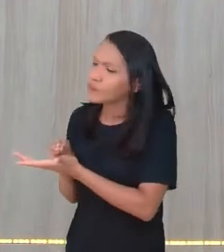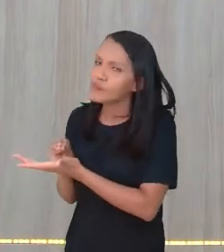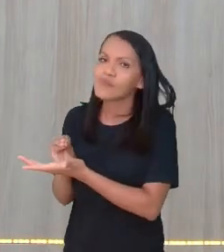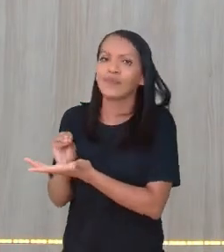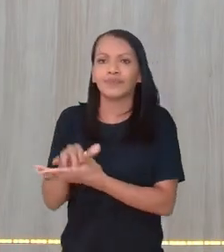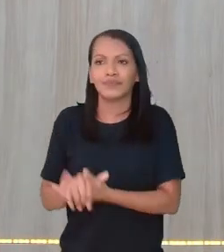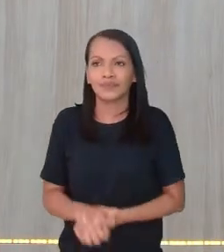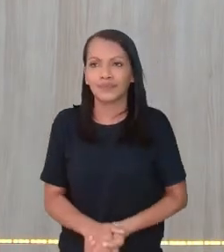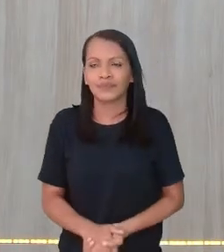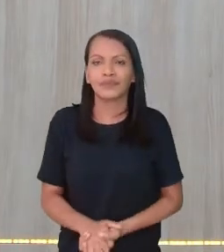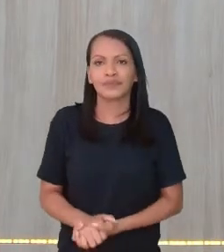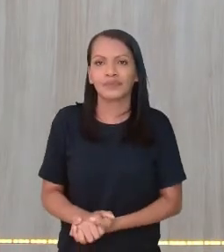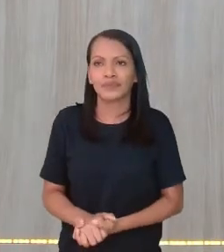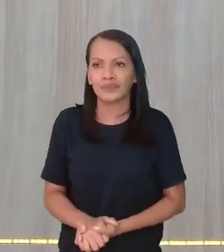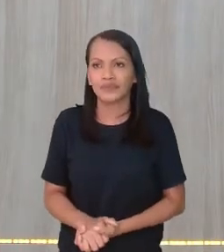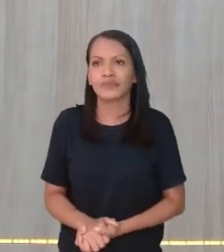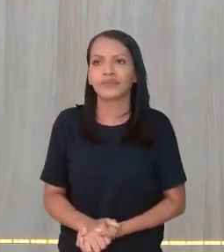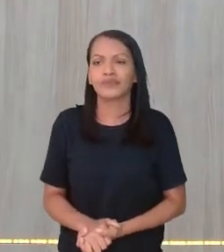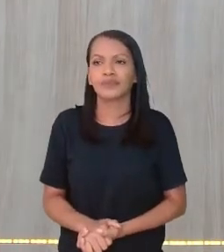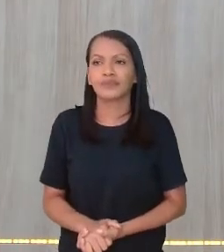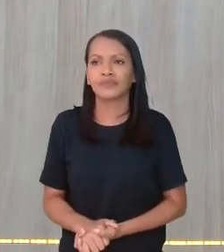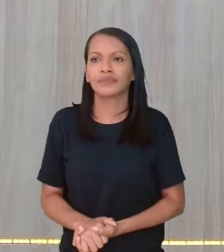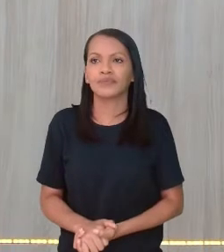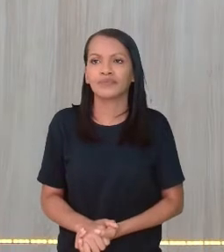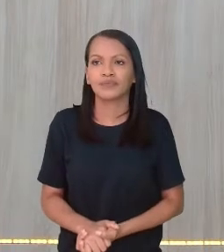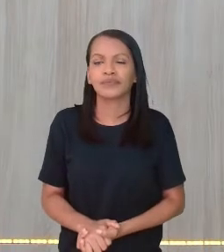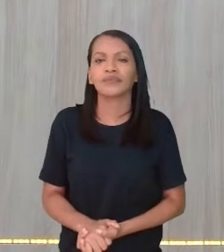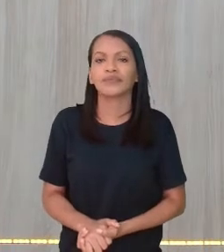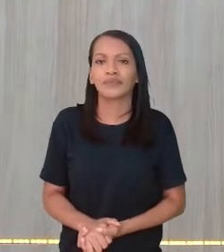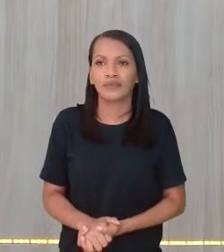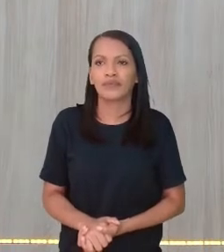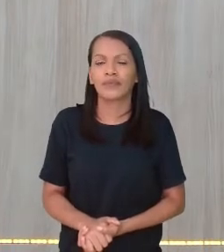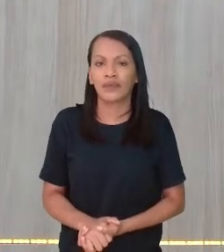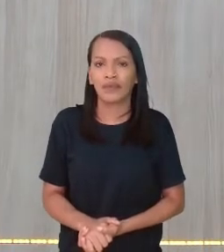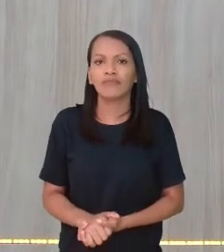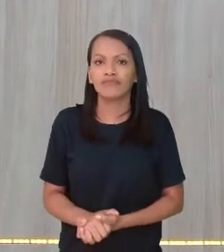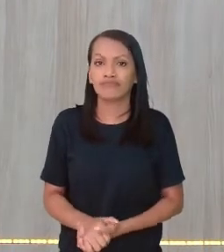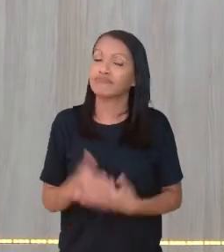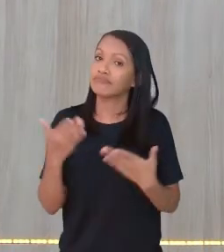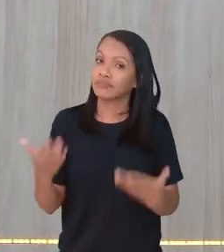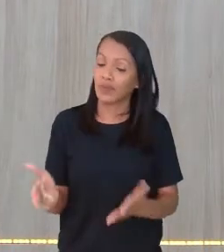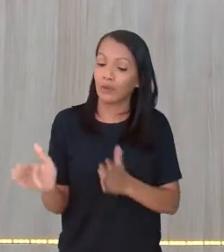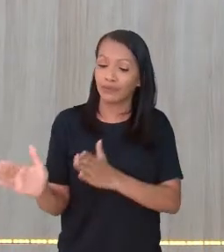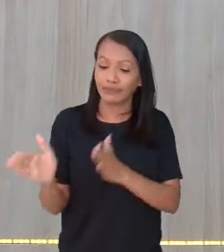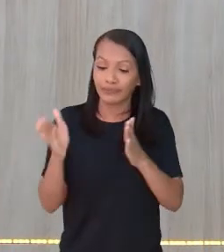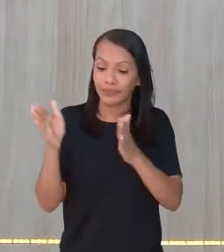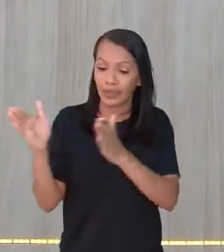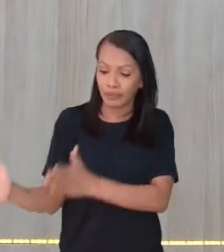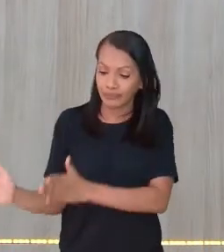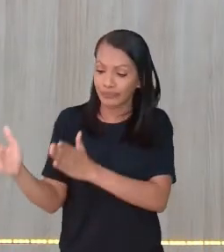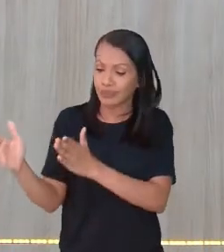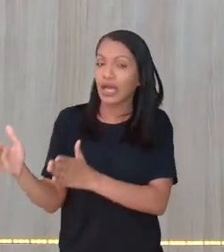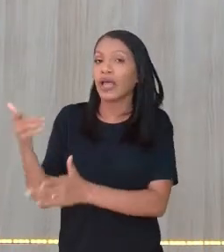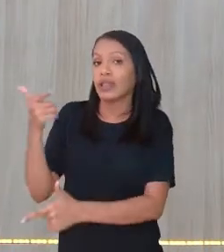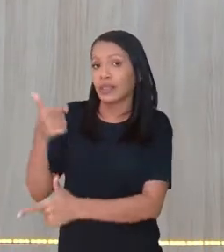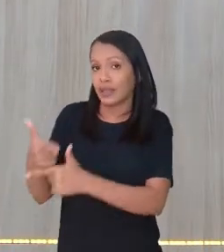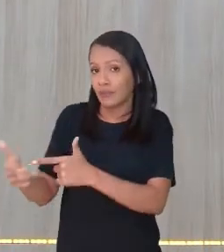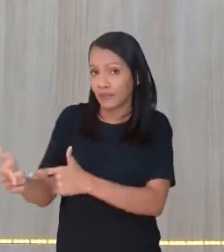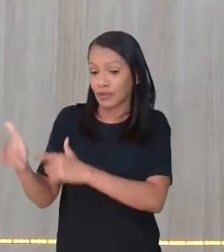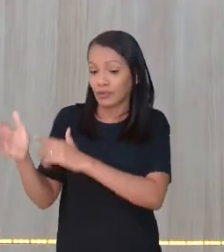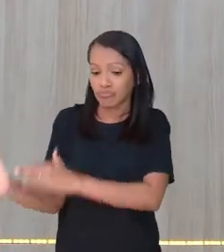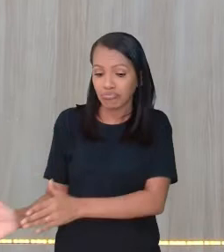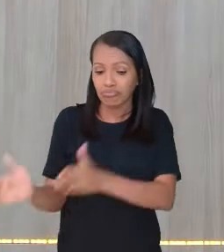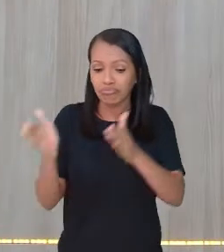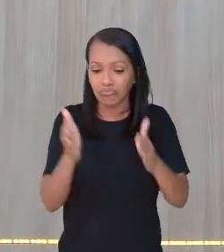da segunda fração. A gente tem aqui uma multiplicação agora de frações, que você já sabe aí multiplicar. Qual